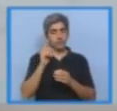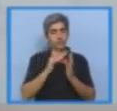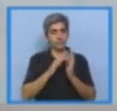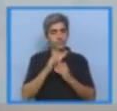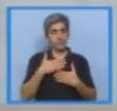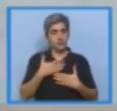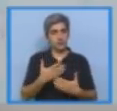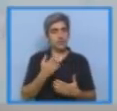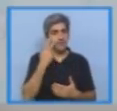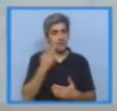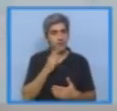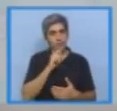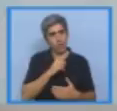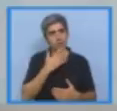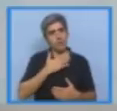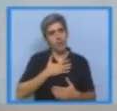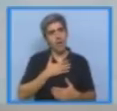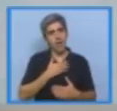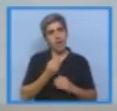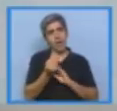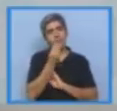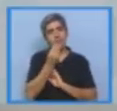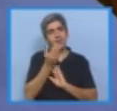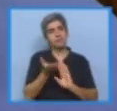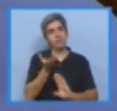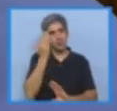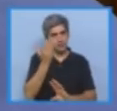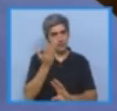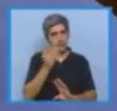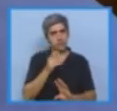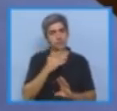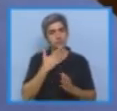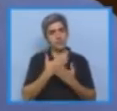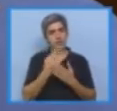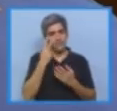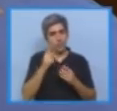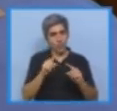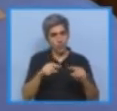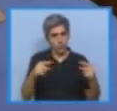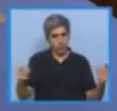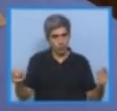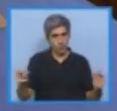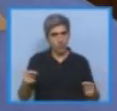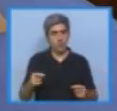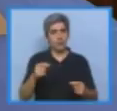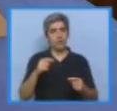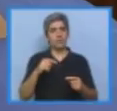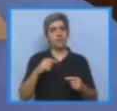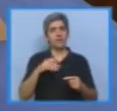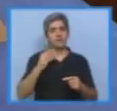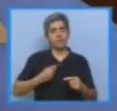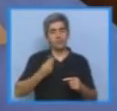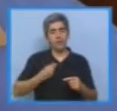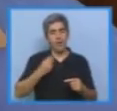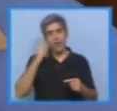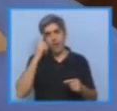é aquilo que realmente nos pode alimentar. Ser capaz de gerar vida nos outros, não é? Mais